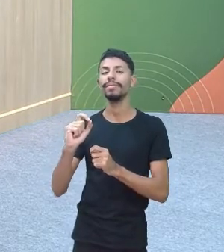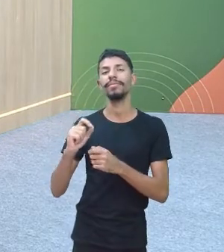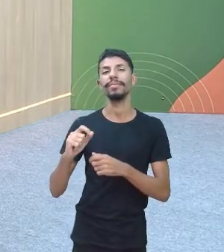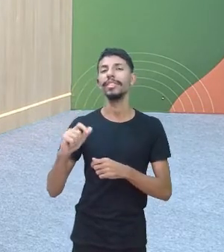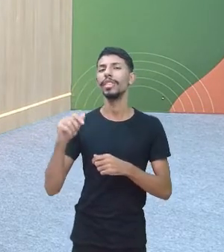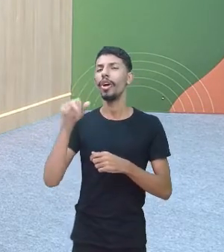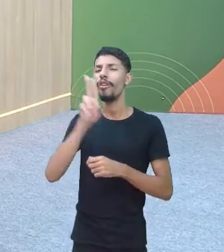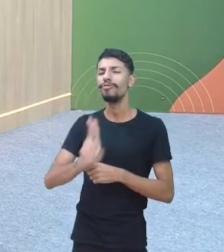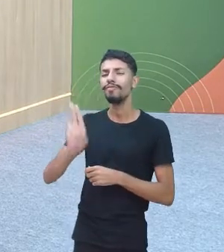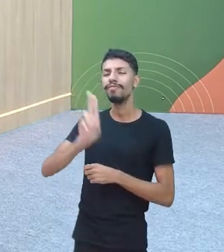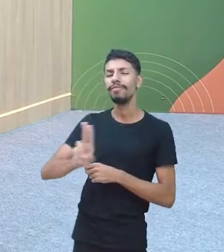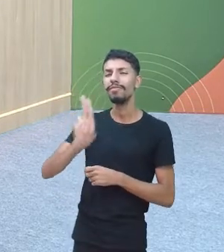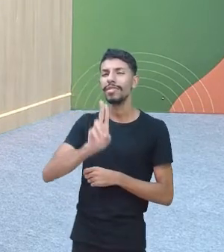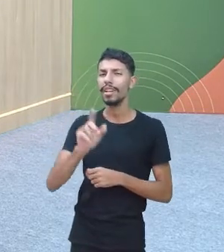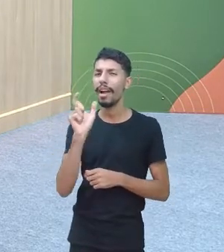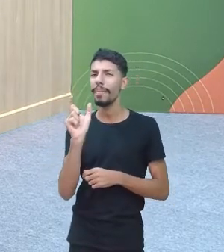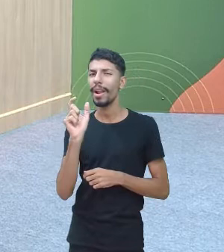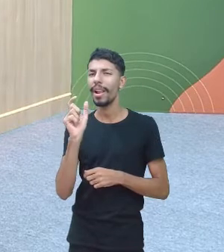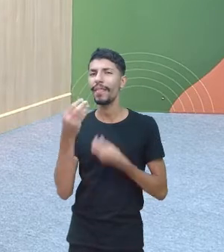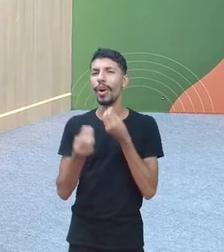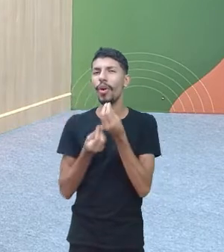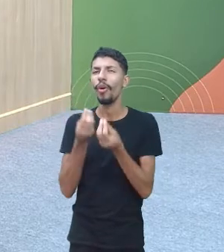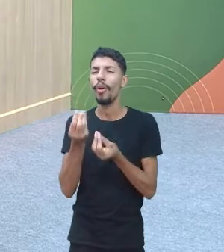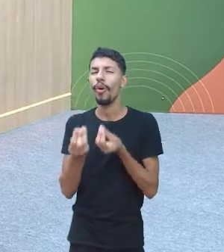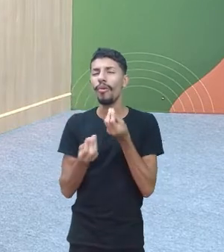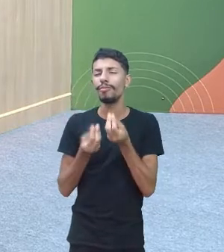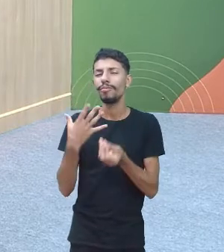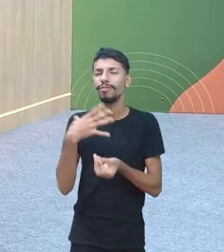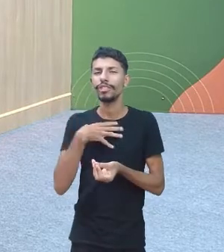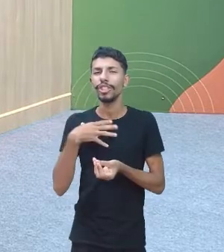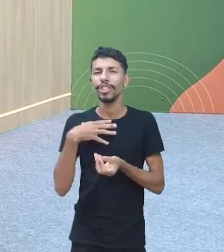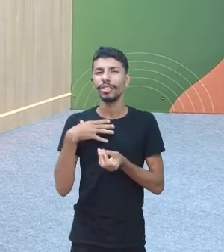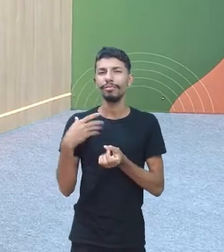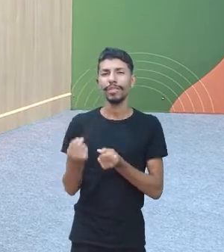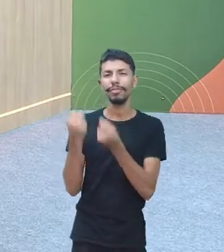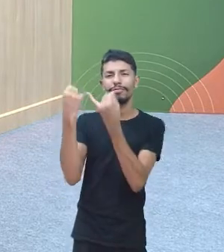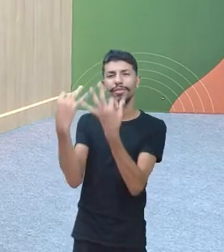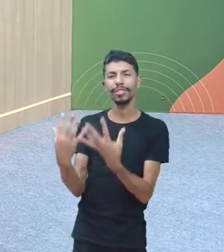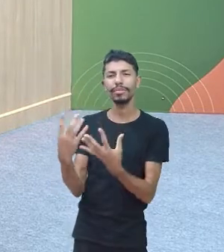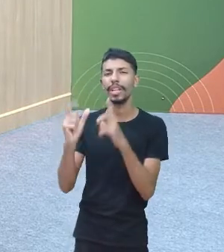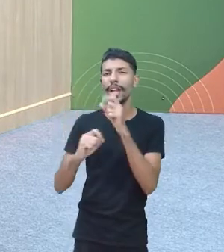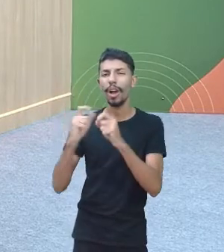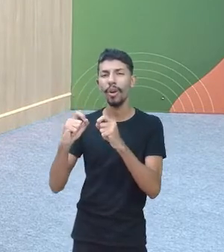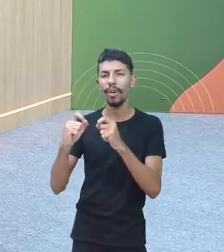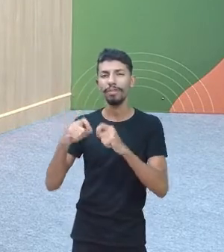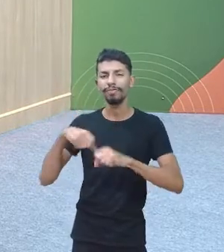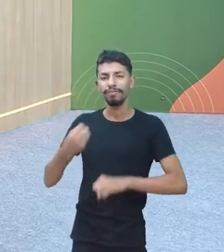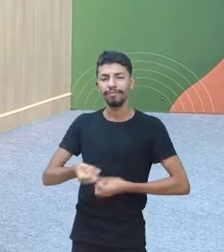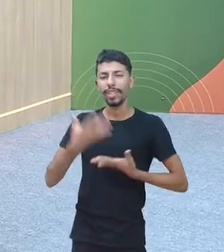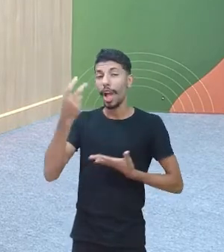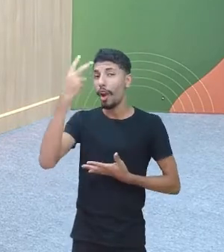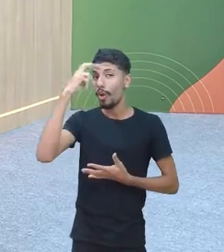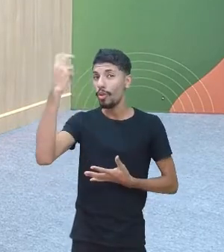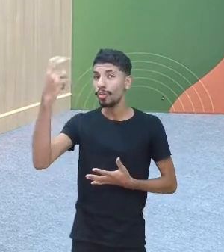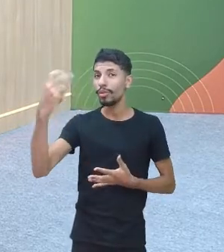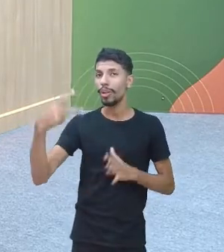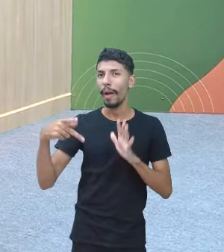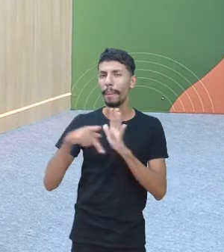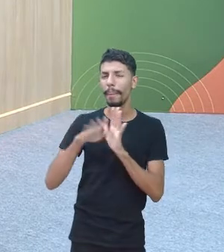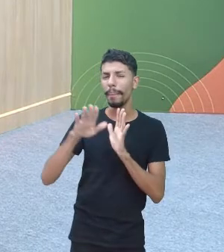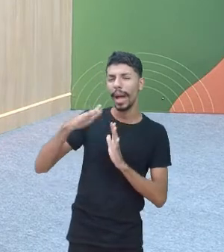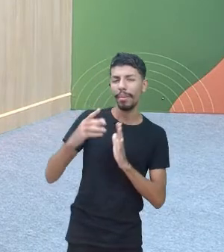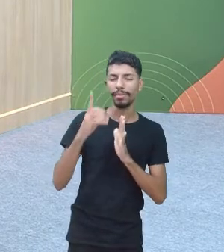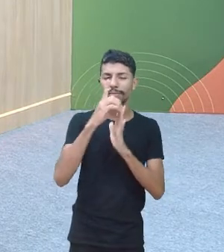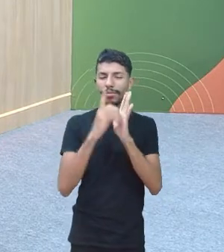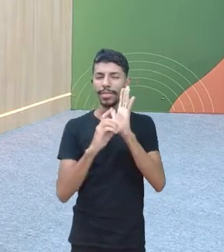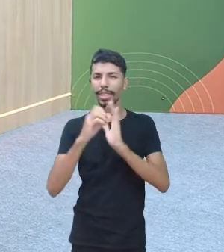ser utilizado como forma para designar uma manifestação cultural lá na década de